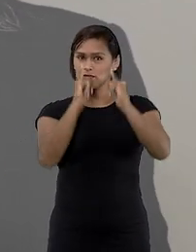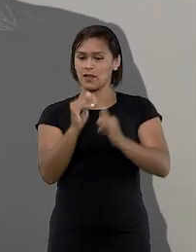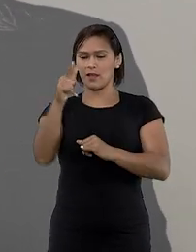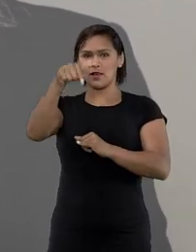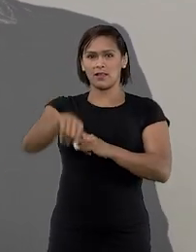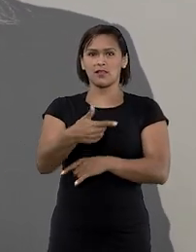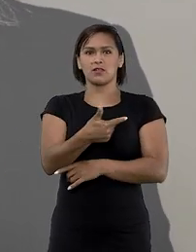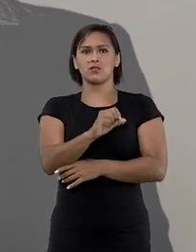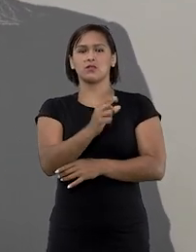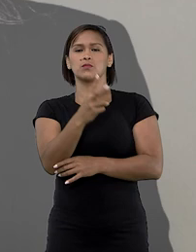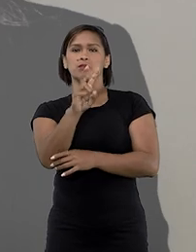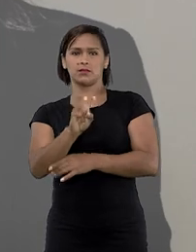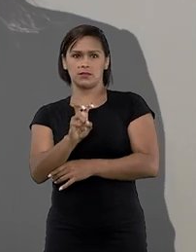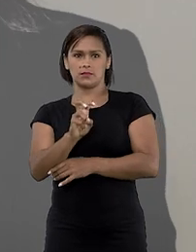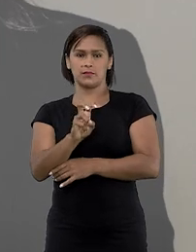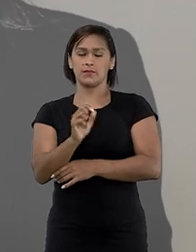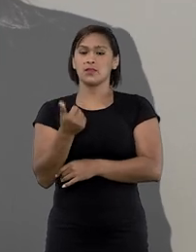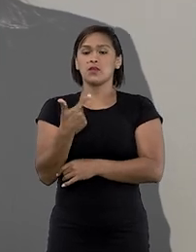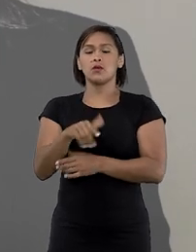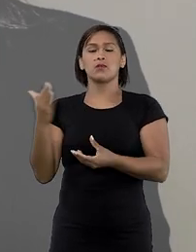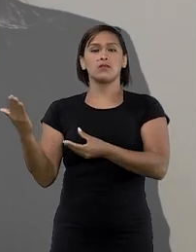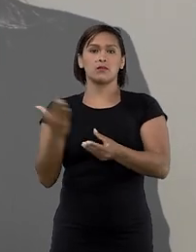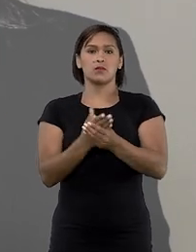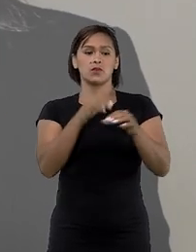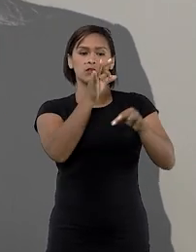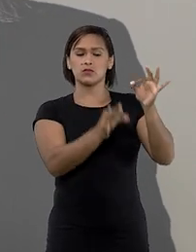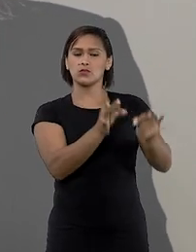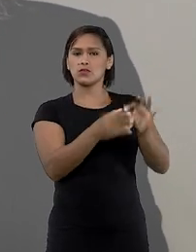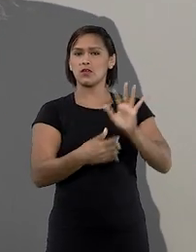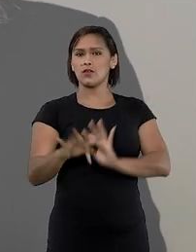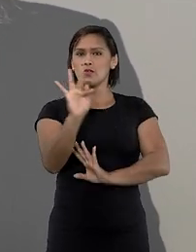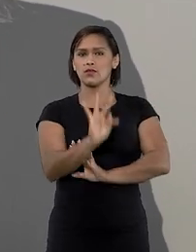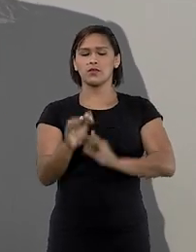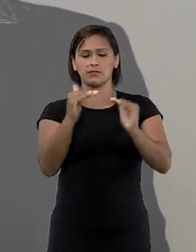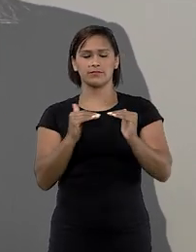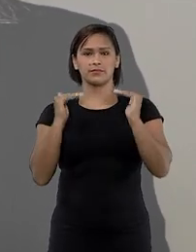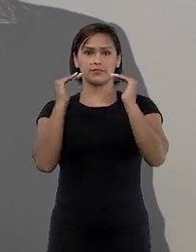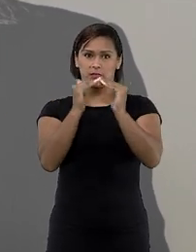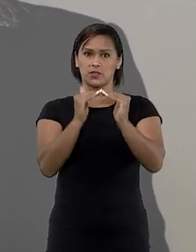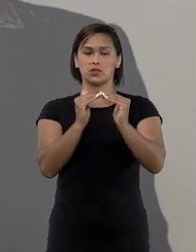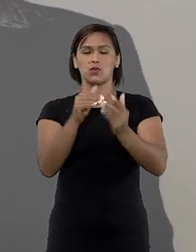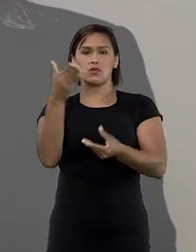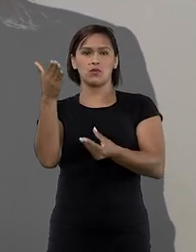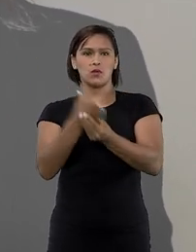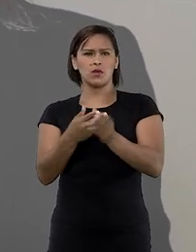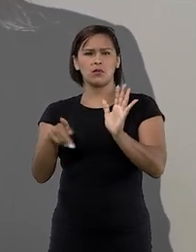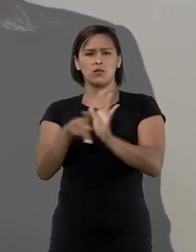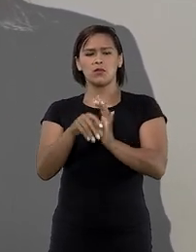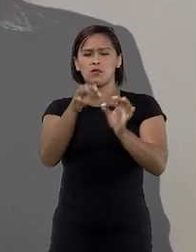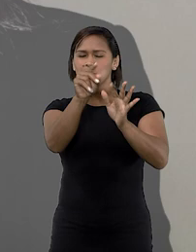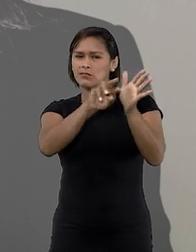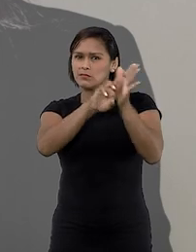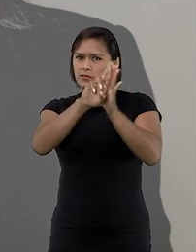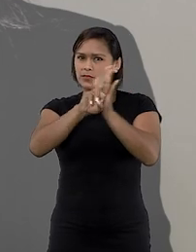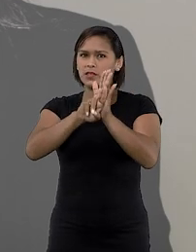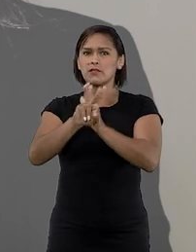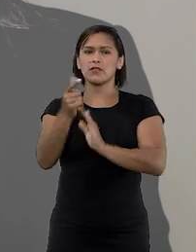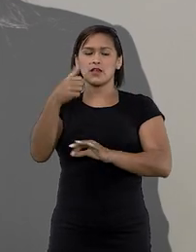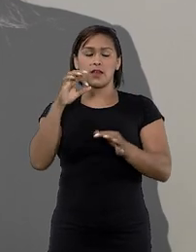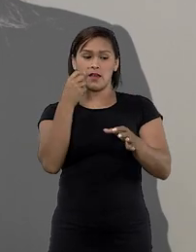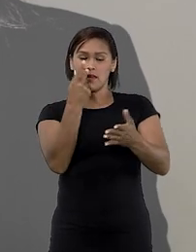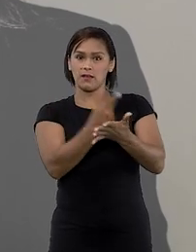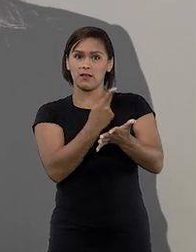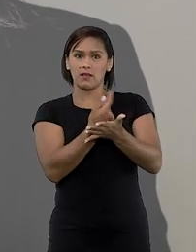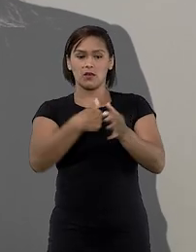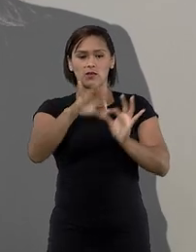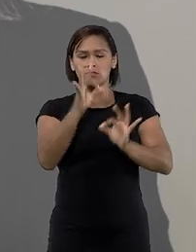em 2015. Segundo o processo, o juízo federal instaurou incidente processual para averiguar eventuais falhas nos